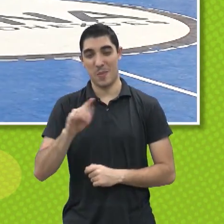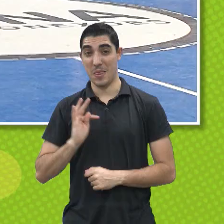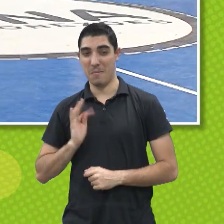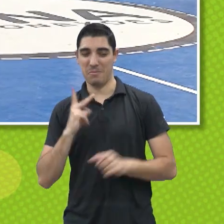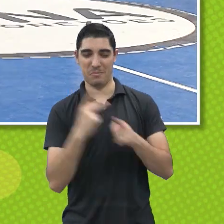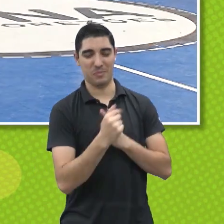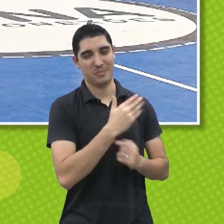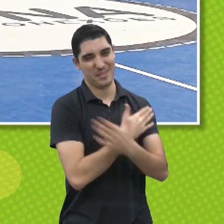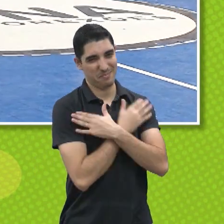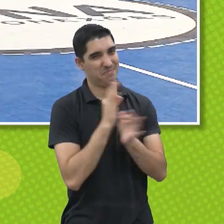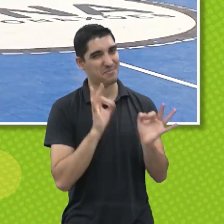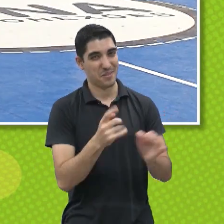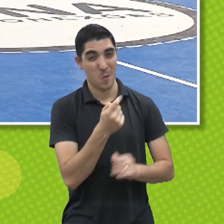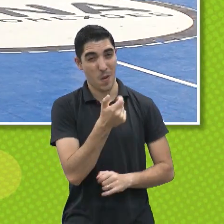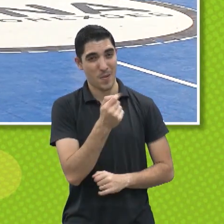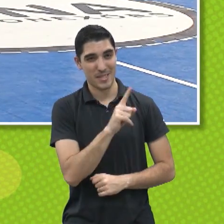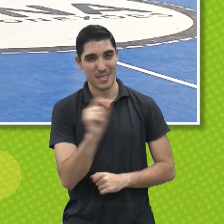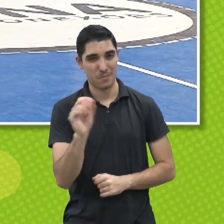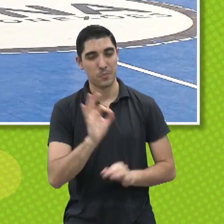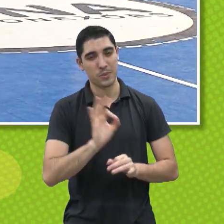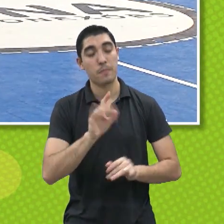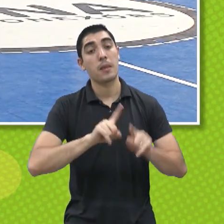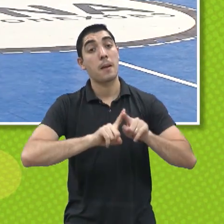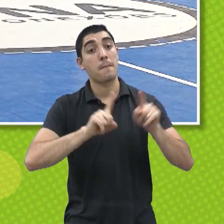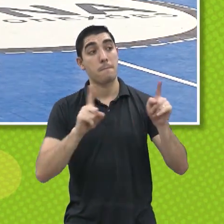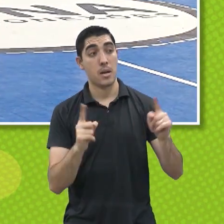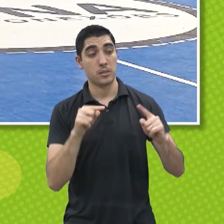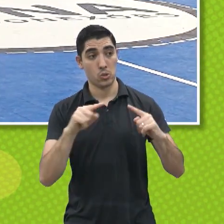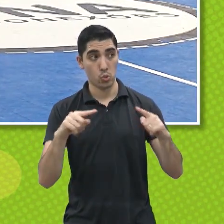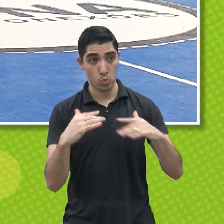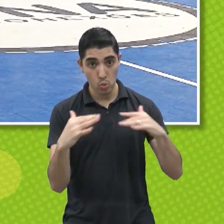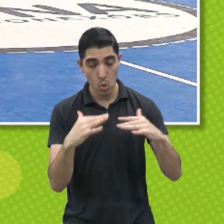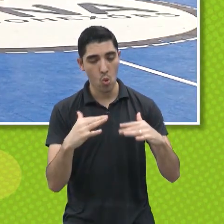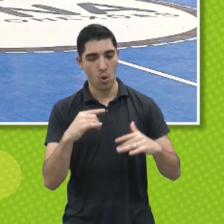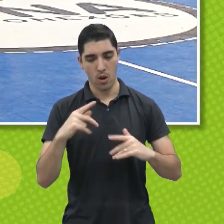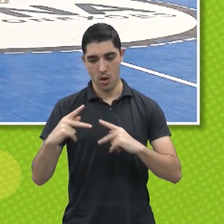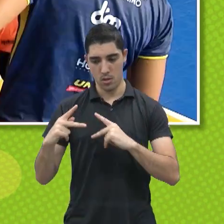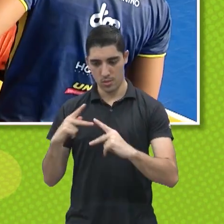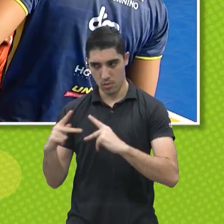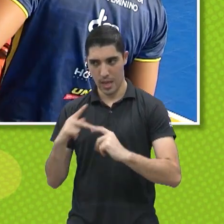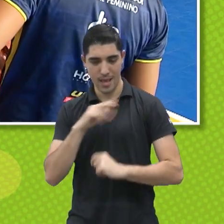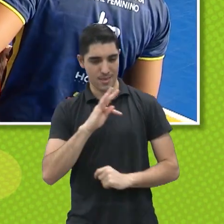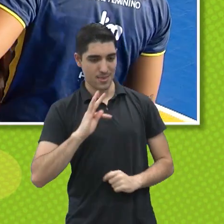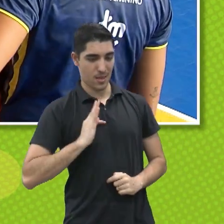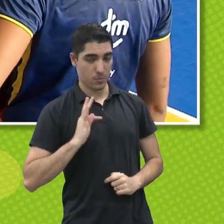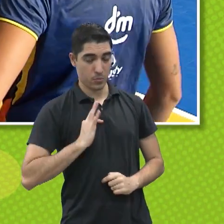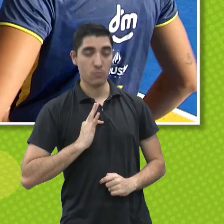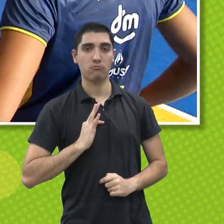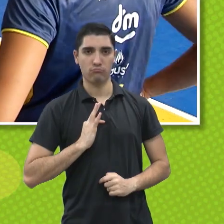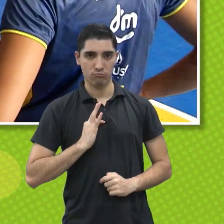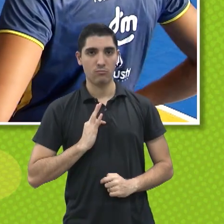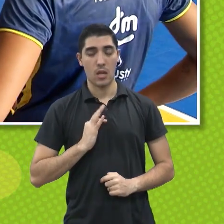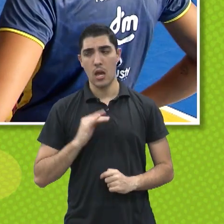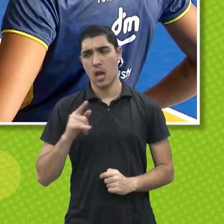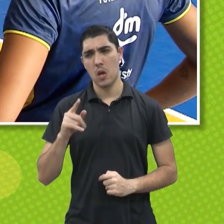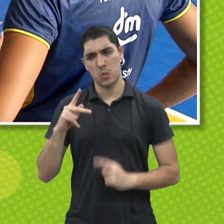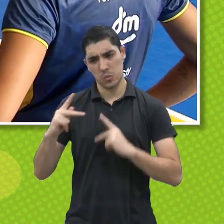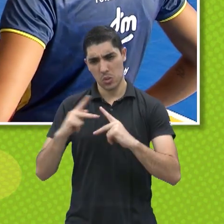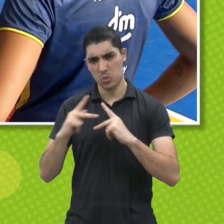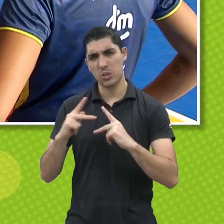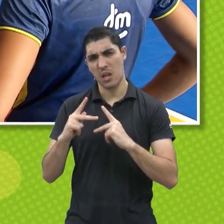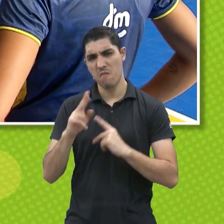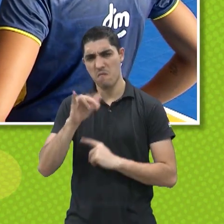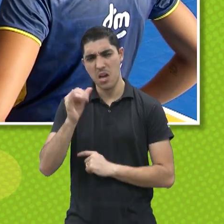se tornou um clássico esse jogo São José e Taboão. Acho que o São José vai para cima aí para pelo menos